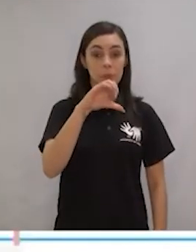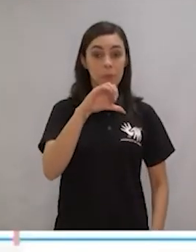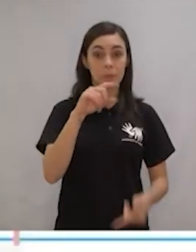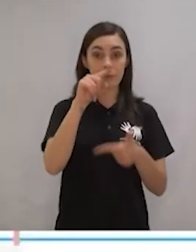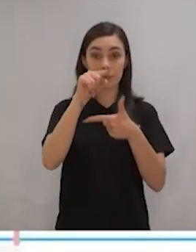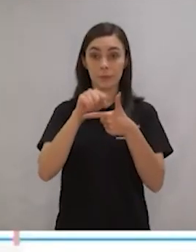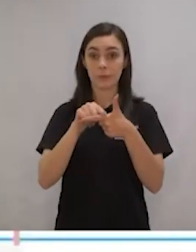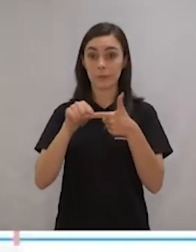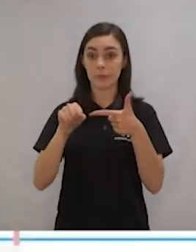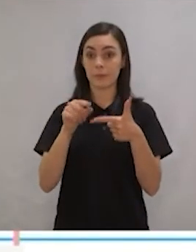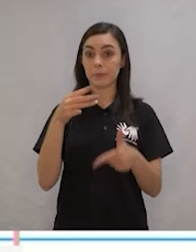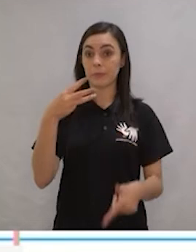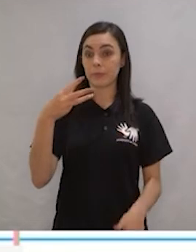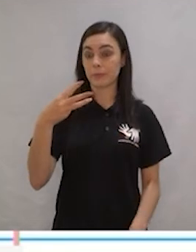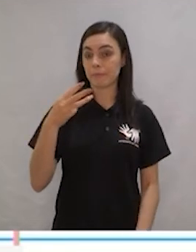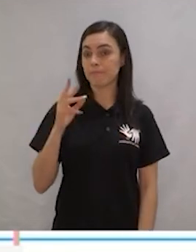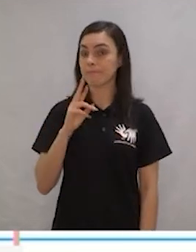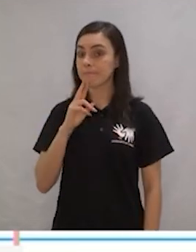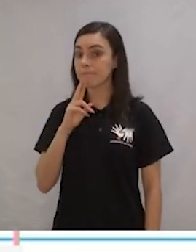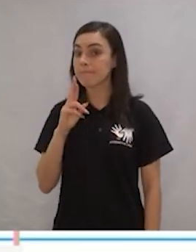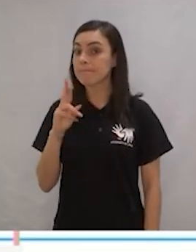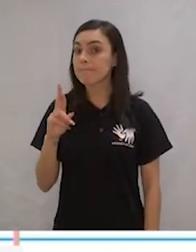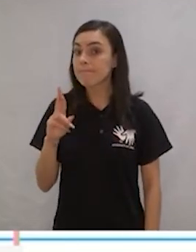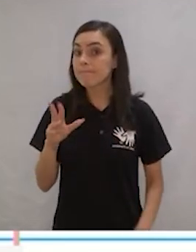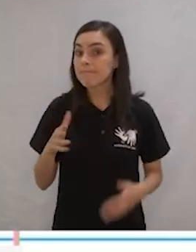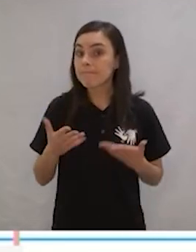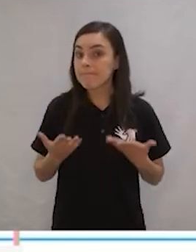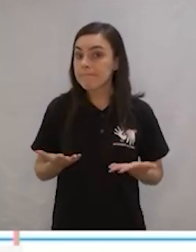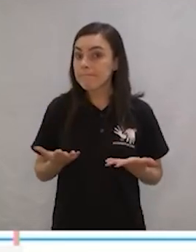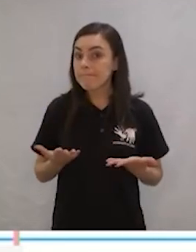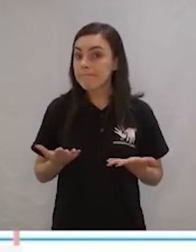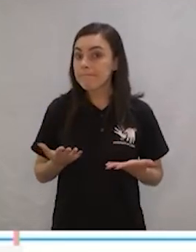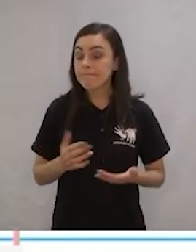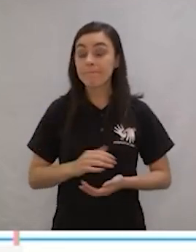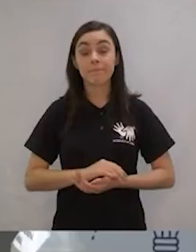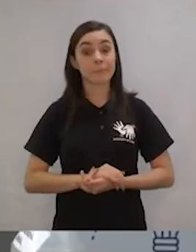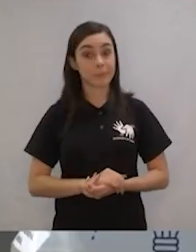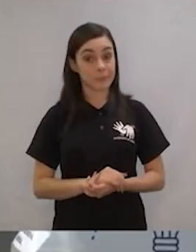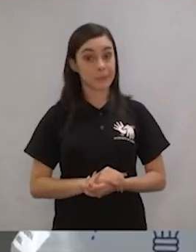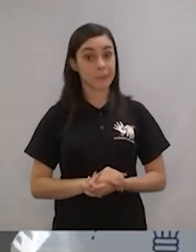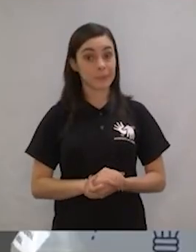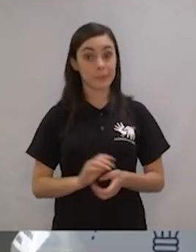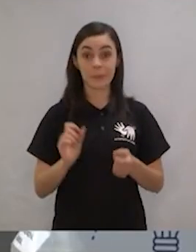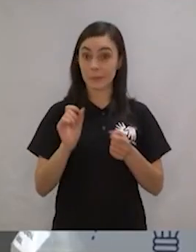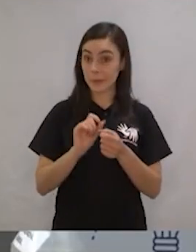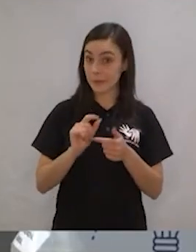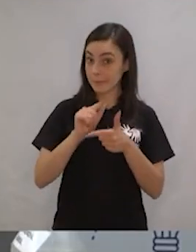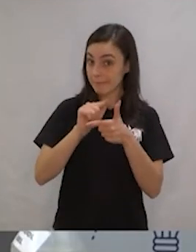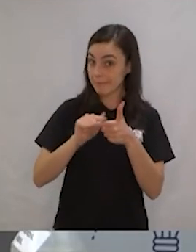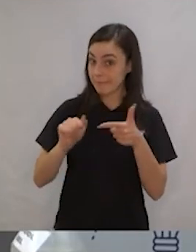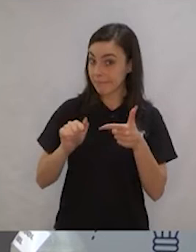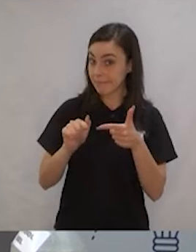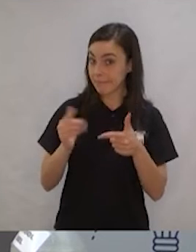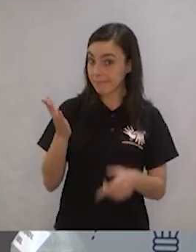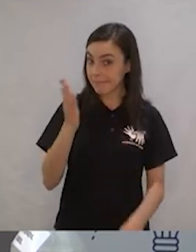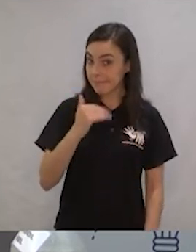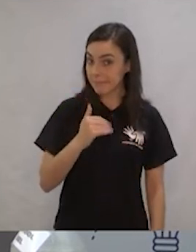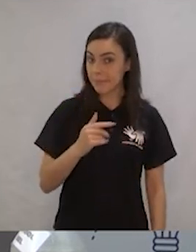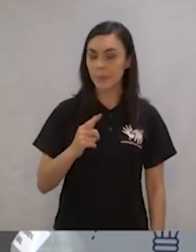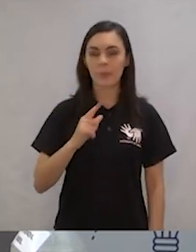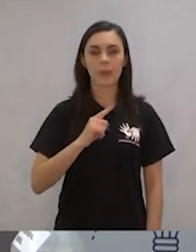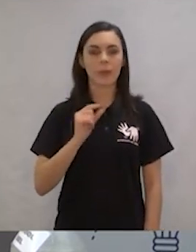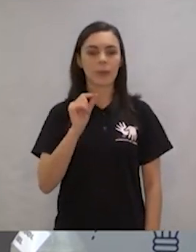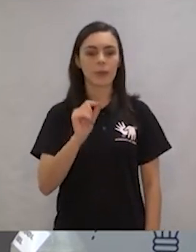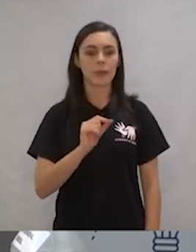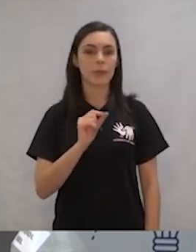9 divididos por 3 é igual a... vamos fazer a divisão aí em casa?